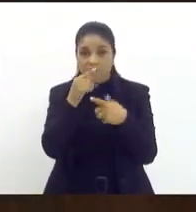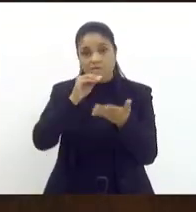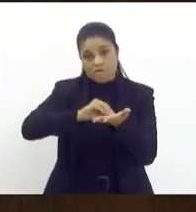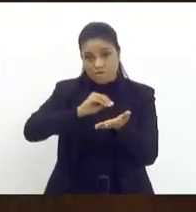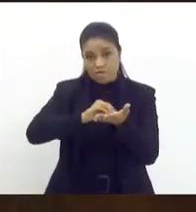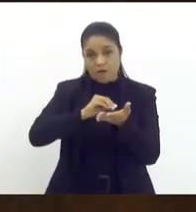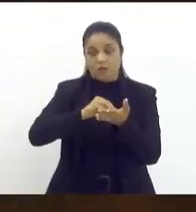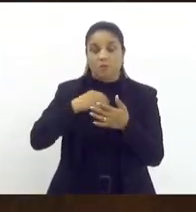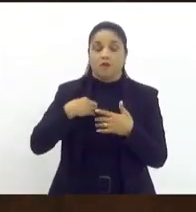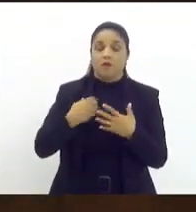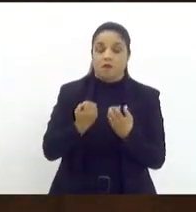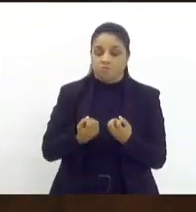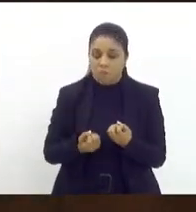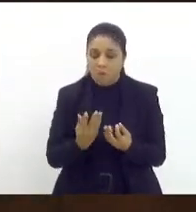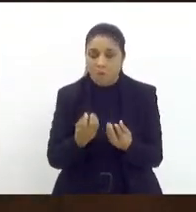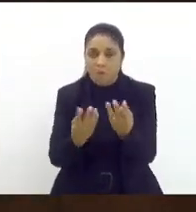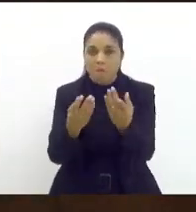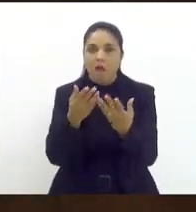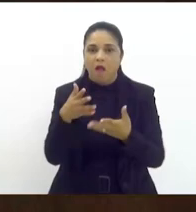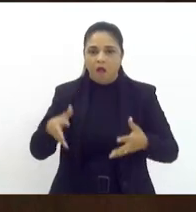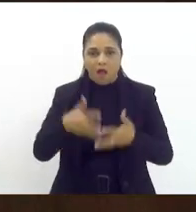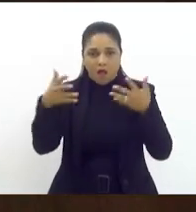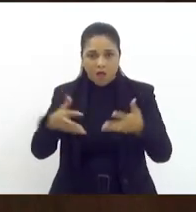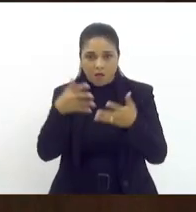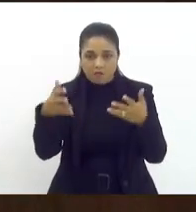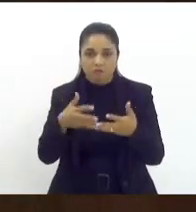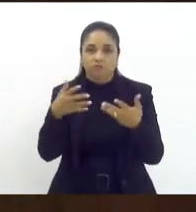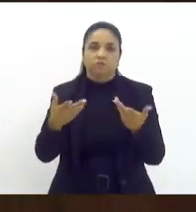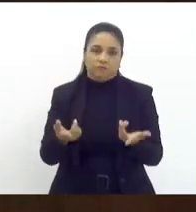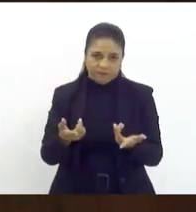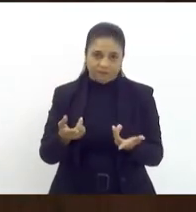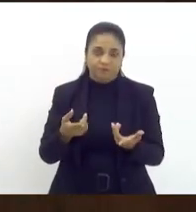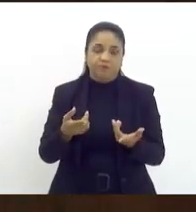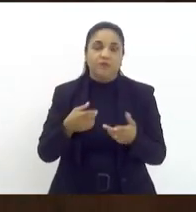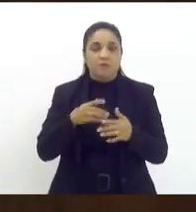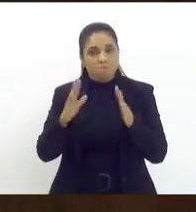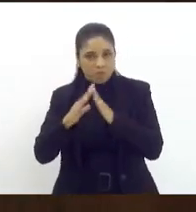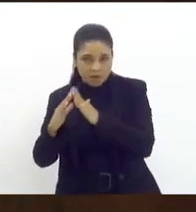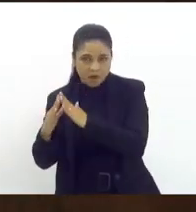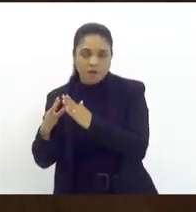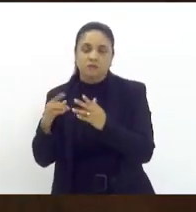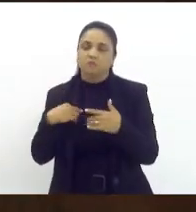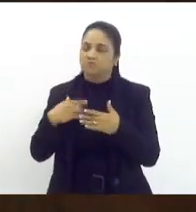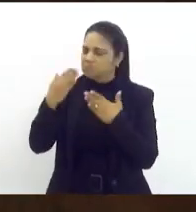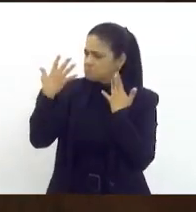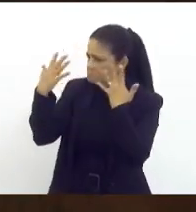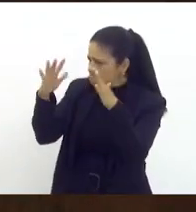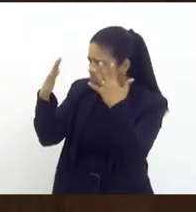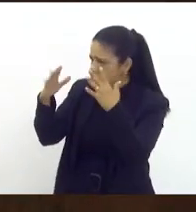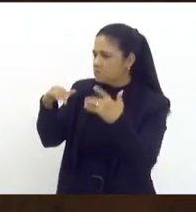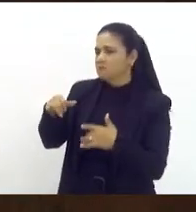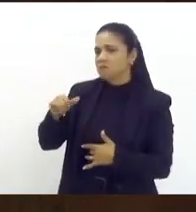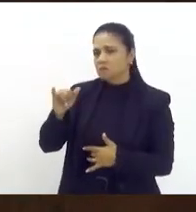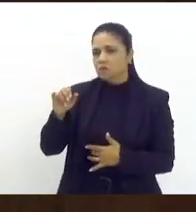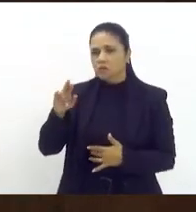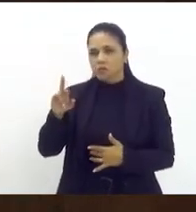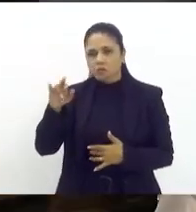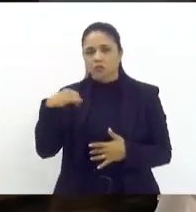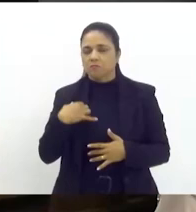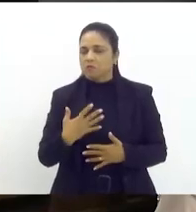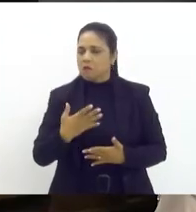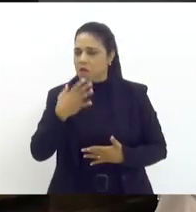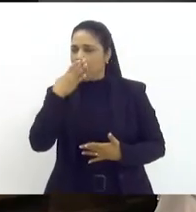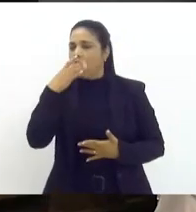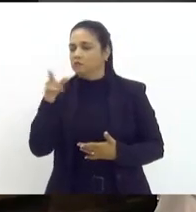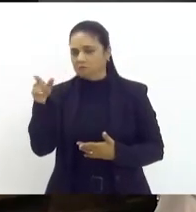Parabéns deputado Yuri Eco guerrilheiro Serrano meus cumprimentos minha admiração